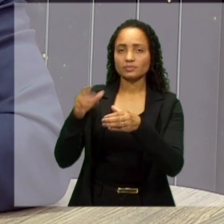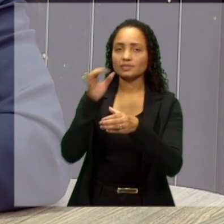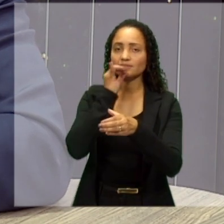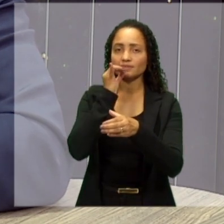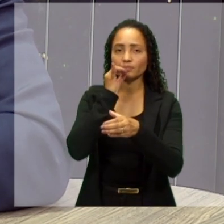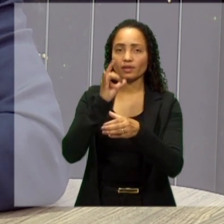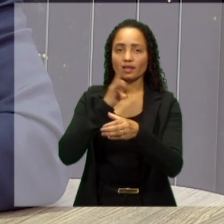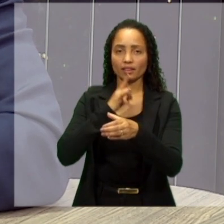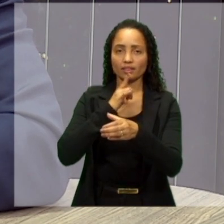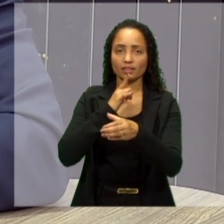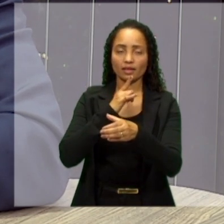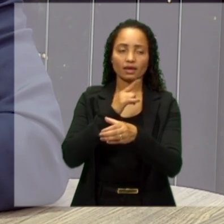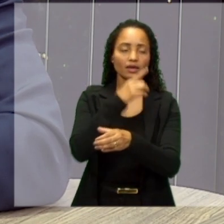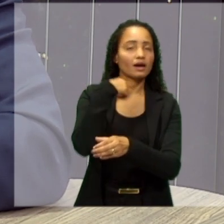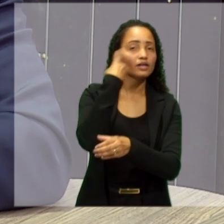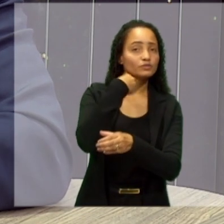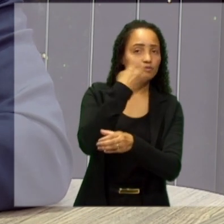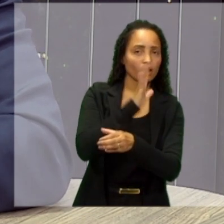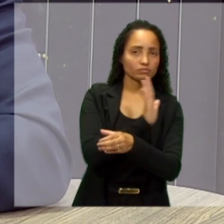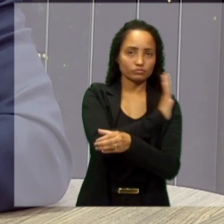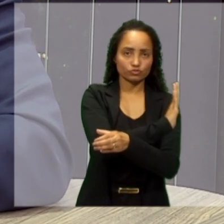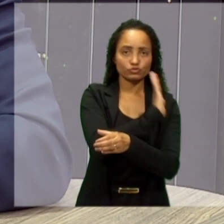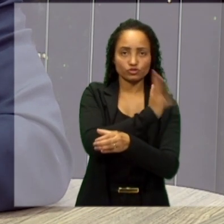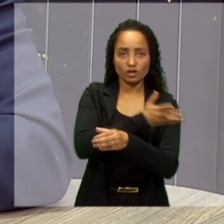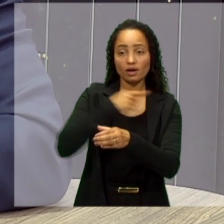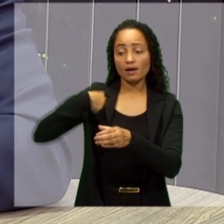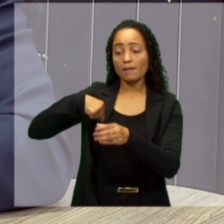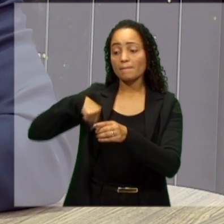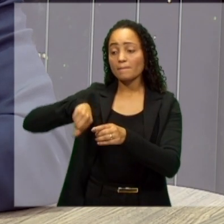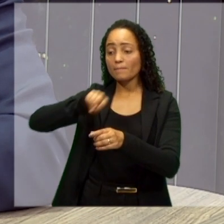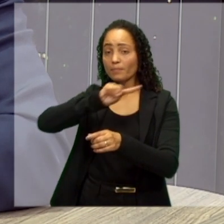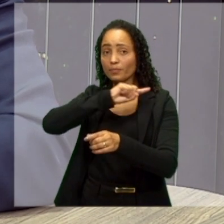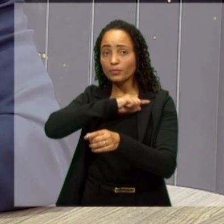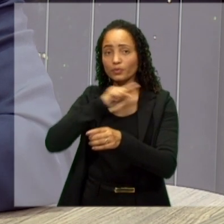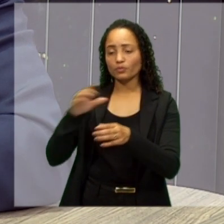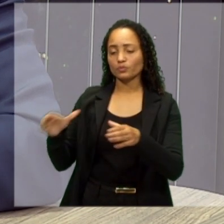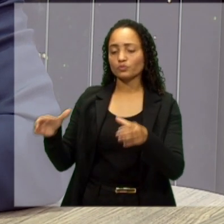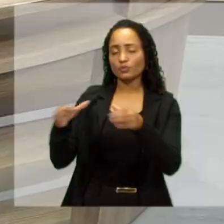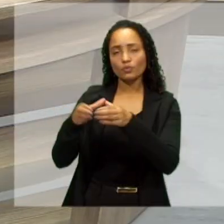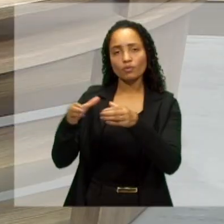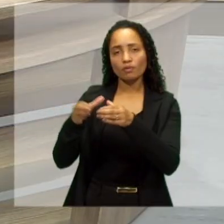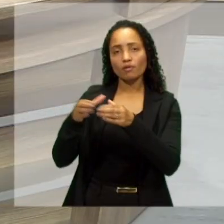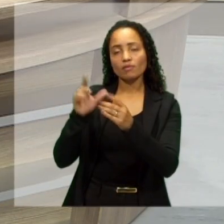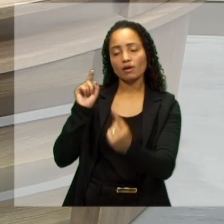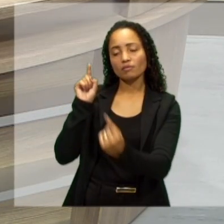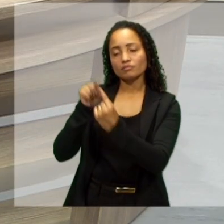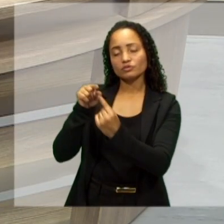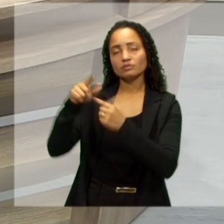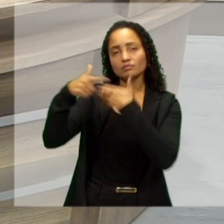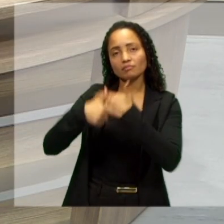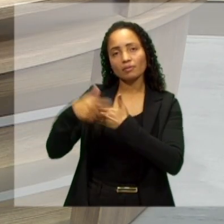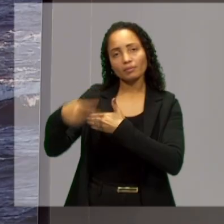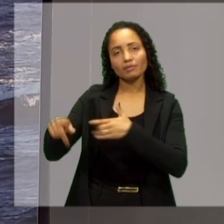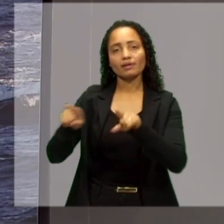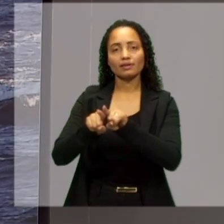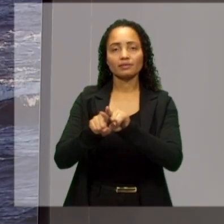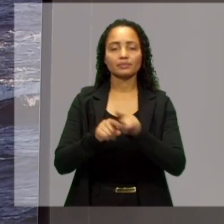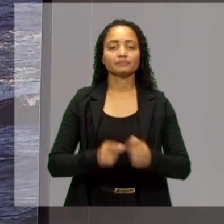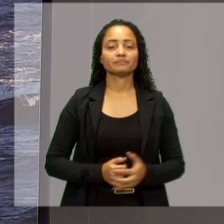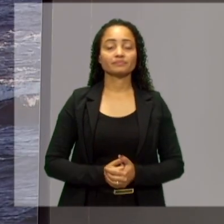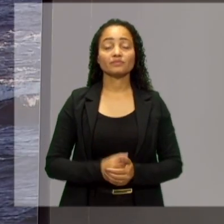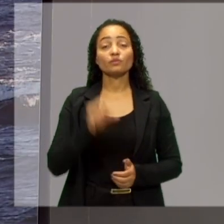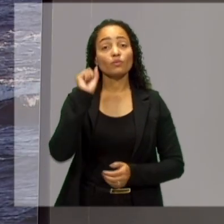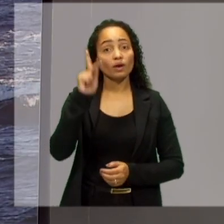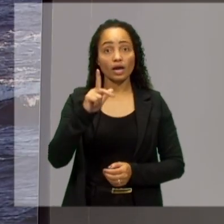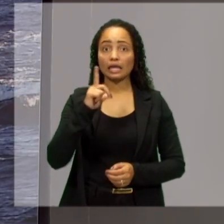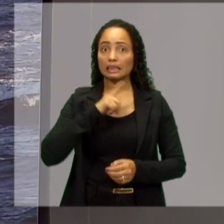ponta, digamos, também possuir, mas o núcleo especializado tem essa atribuição. Ok. A gente tem muito